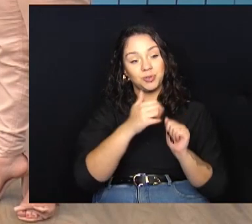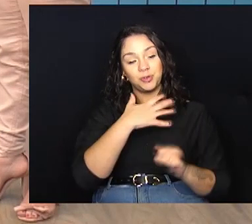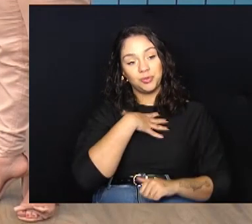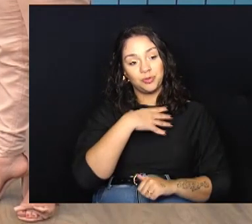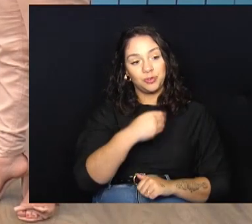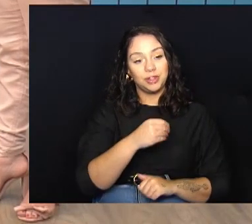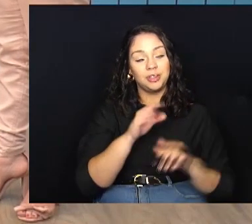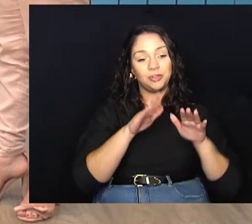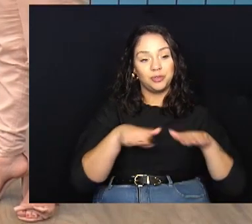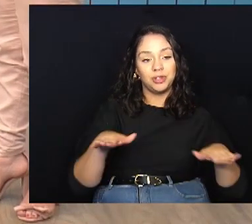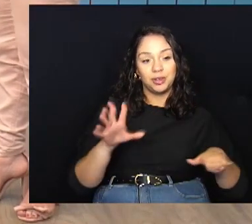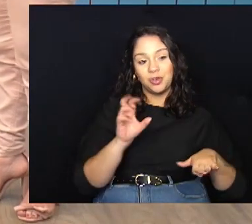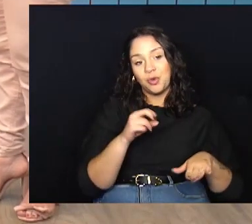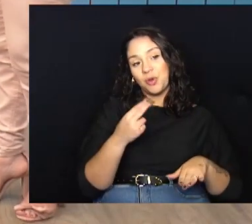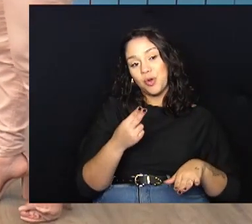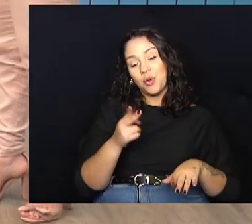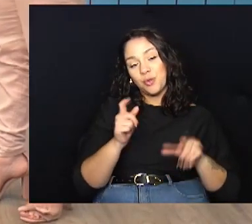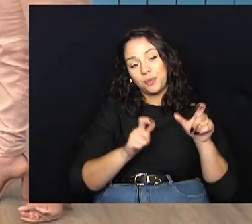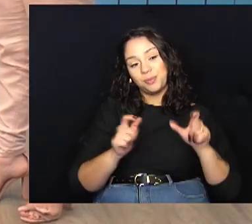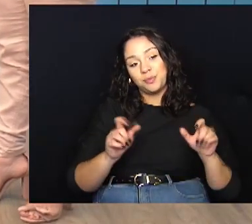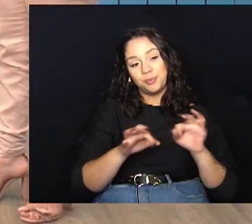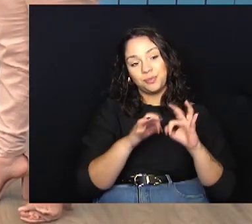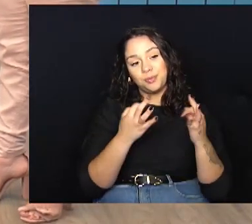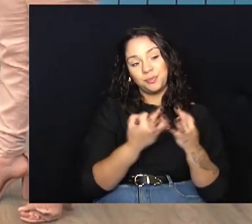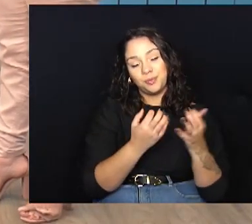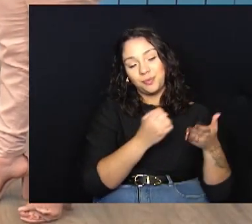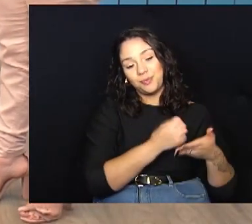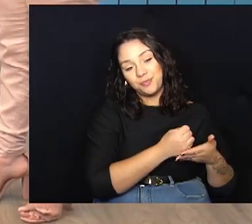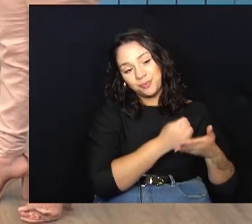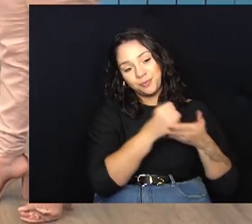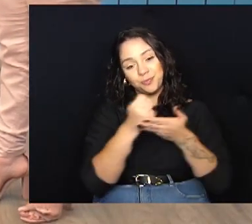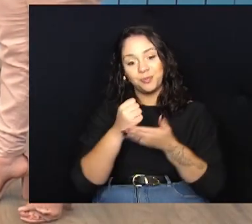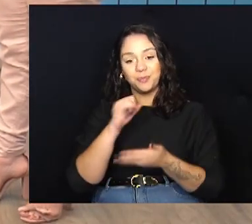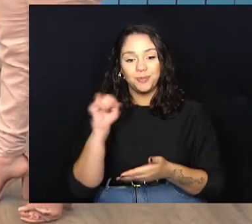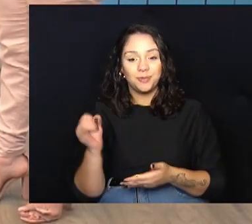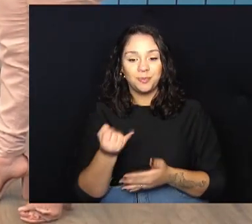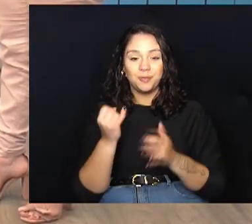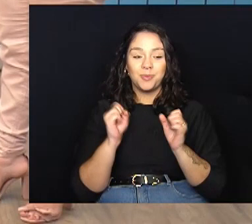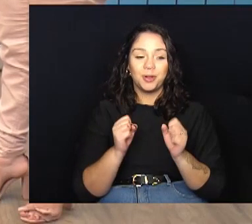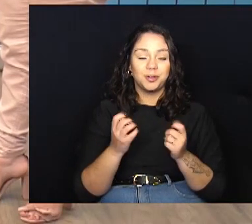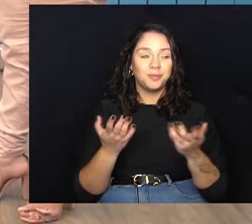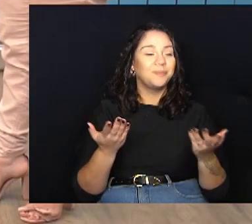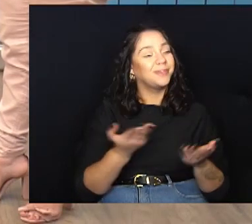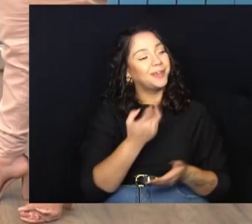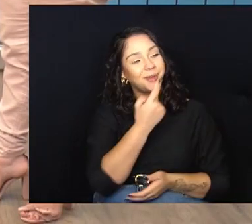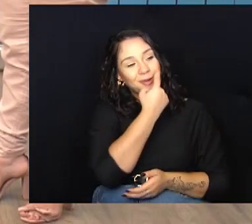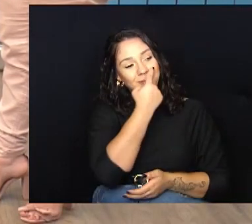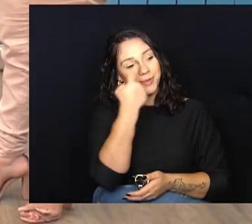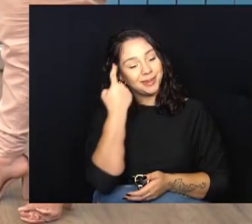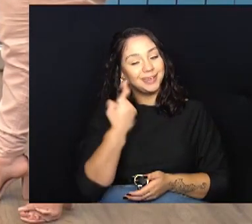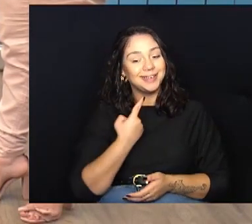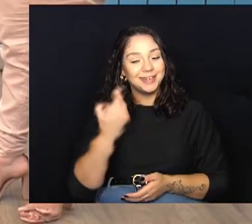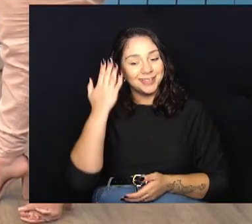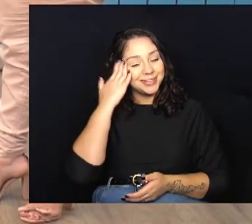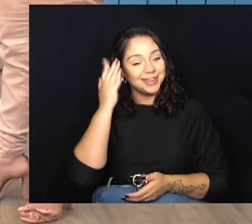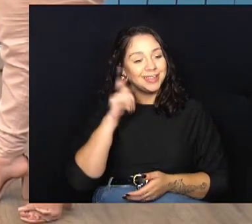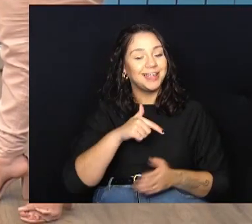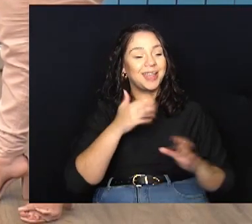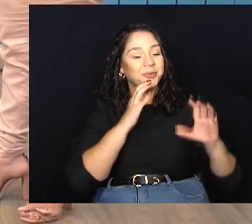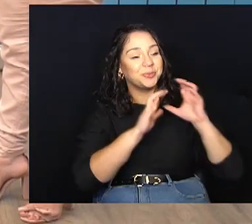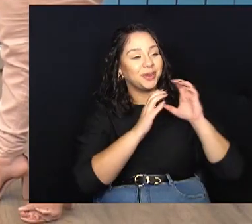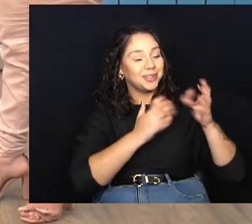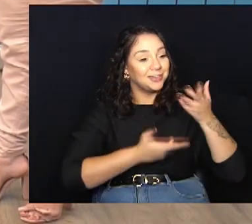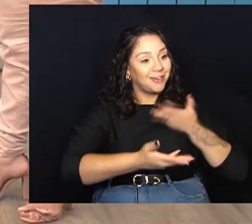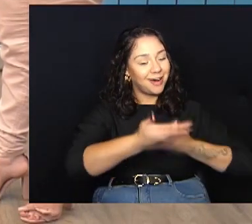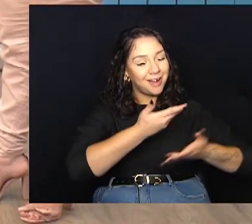seu filho ou com algum parente para você poder aproveitar agora mina Abreu eu sei que você é bastante comunicativa gosta